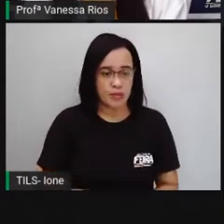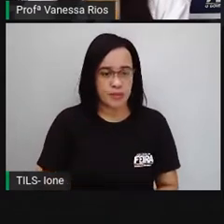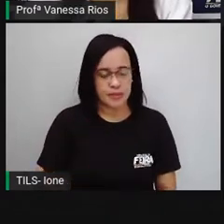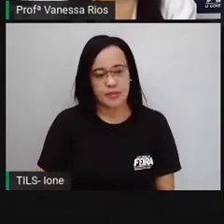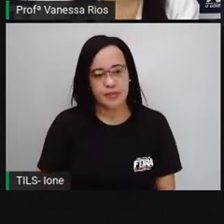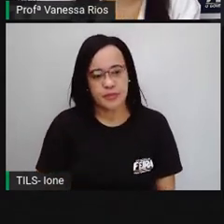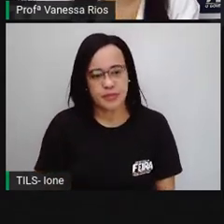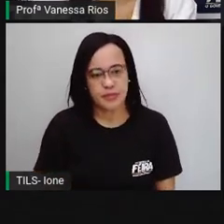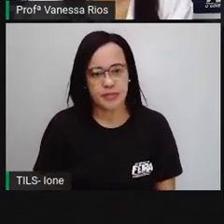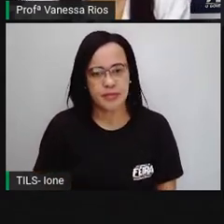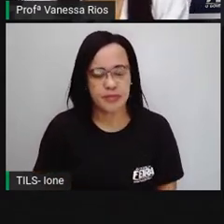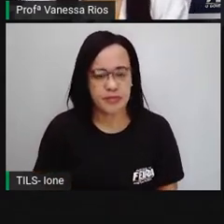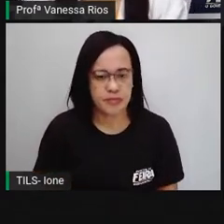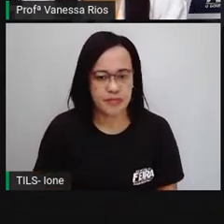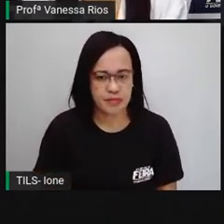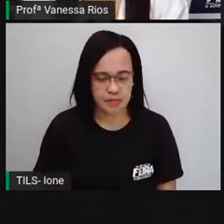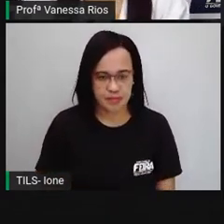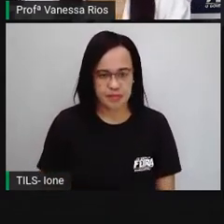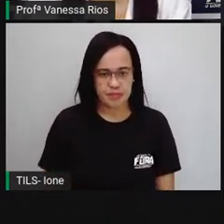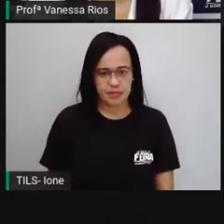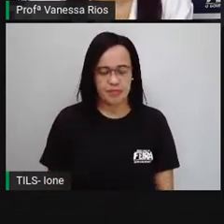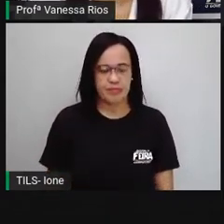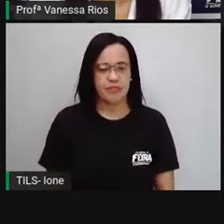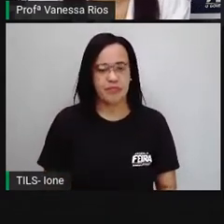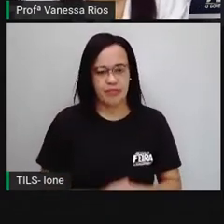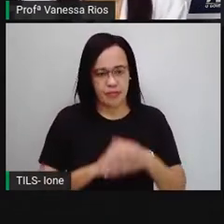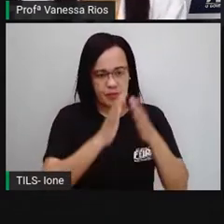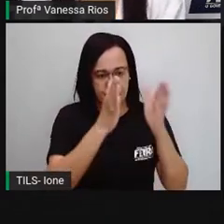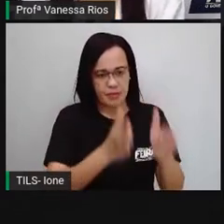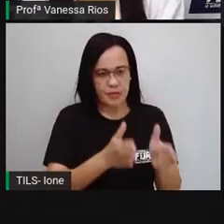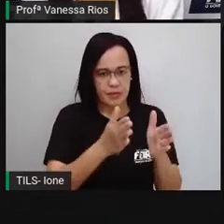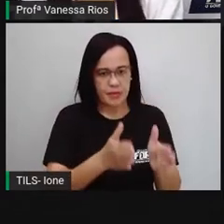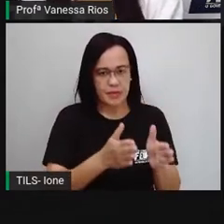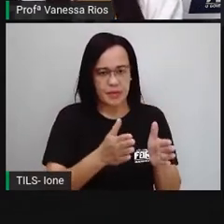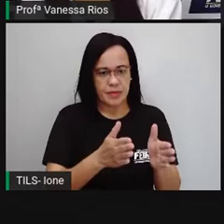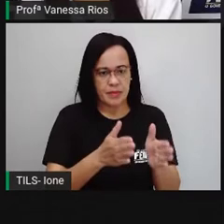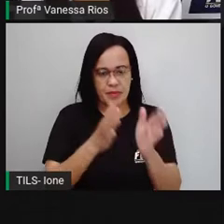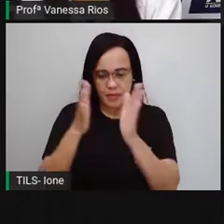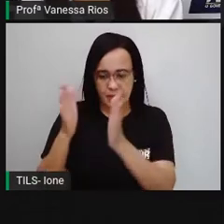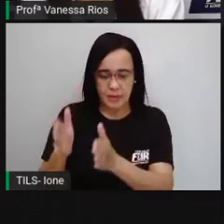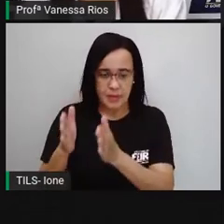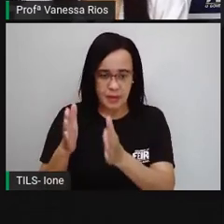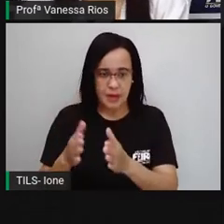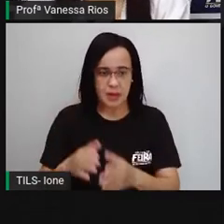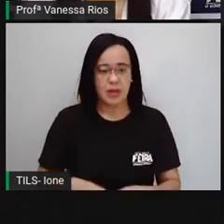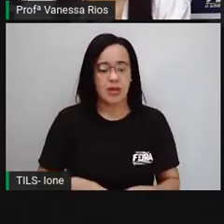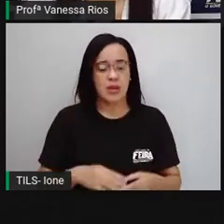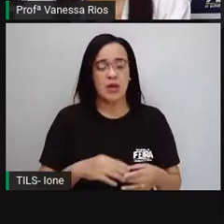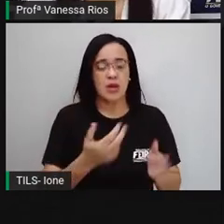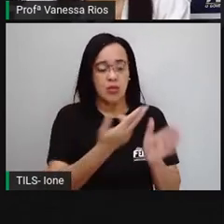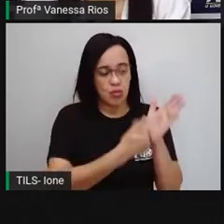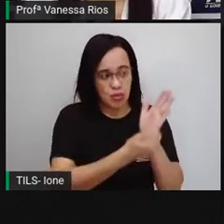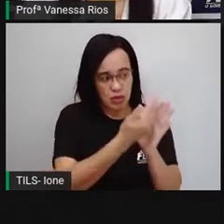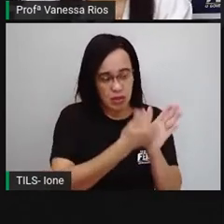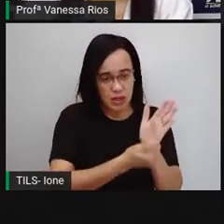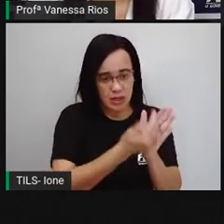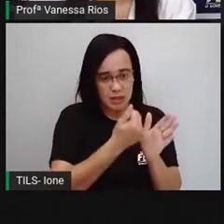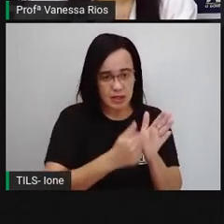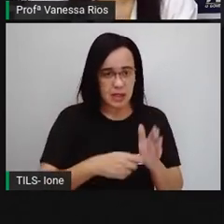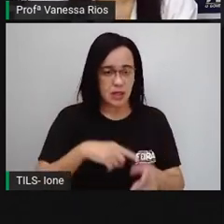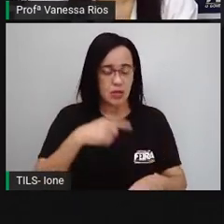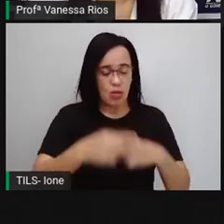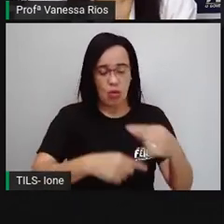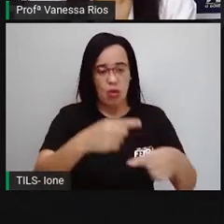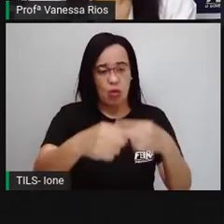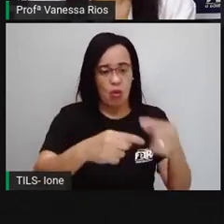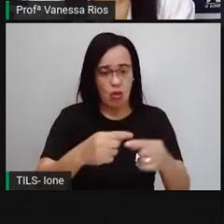poliedros, se classificava assim: figuras que rolam, figuras que não rolam. Aí, nesse caso, os não poliedros seriam